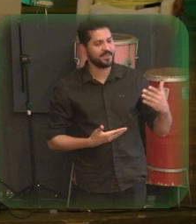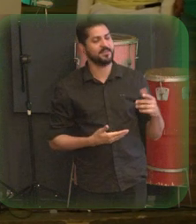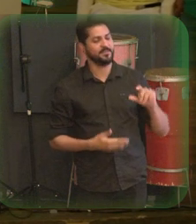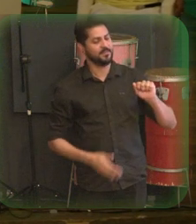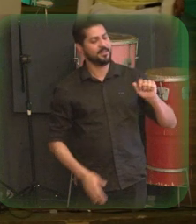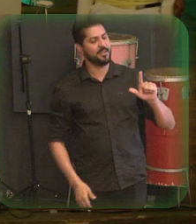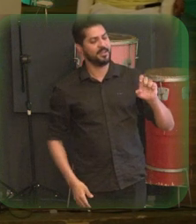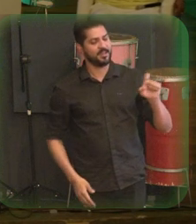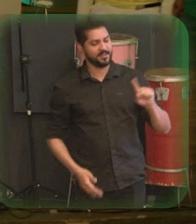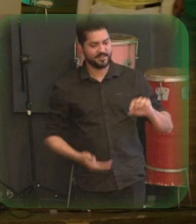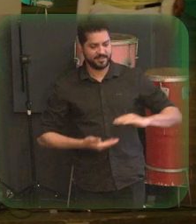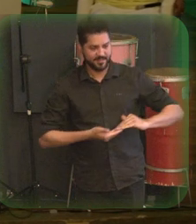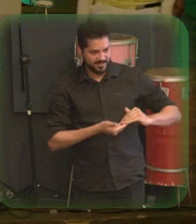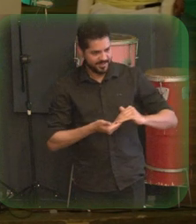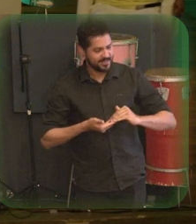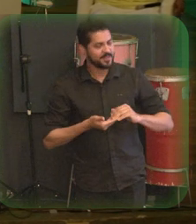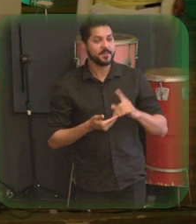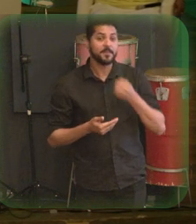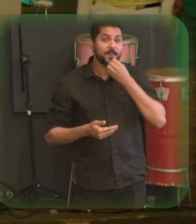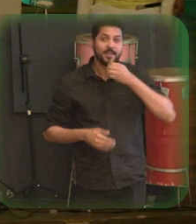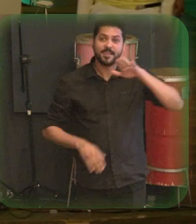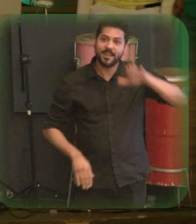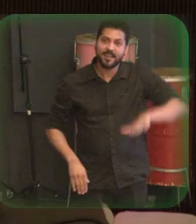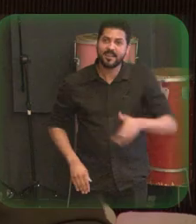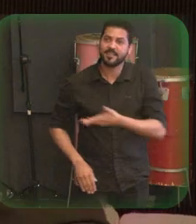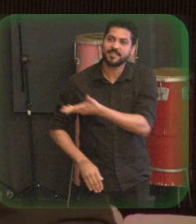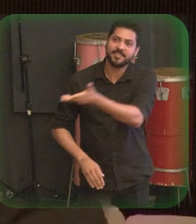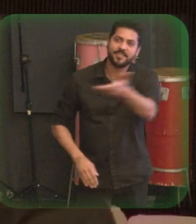Boa tarde, gente. Boa tarde a todos, todas e todes.